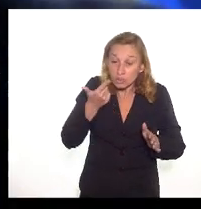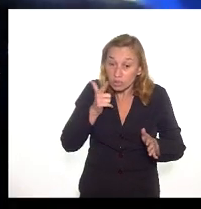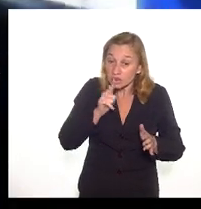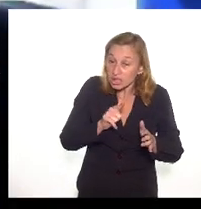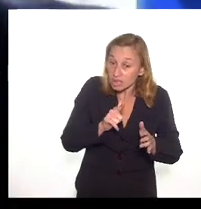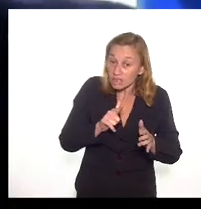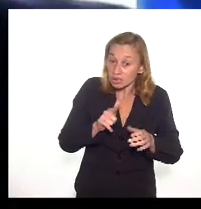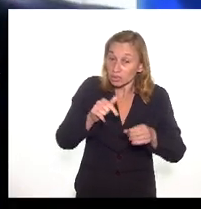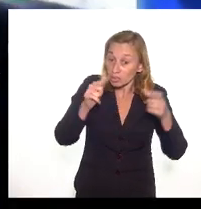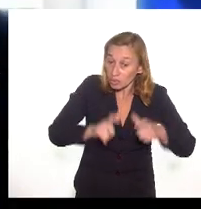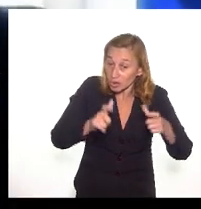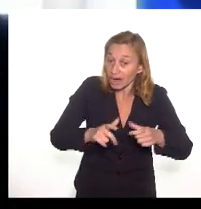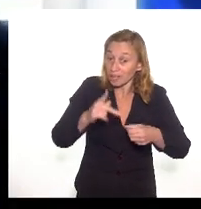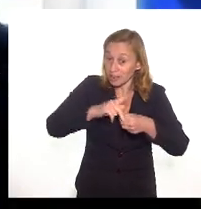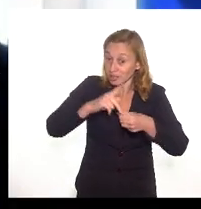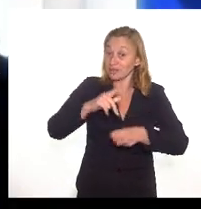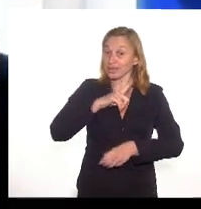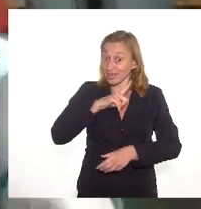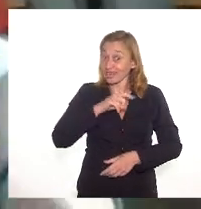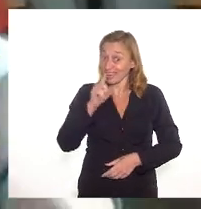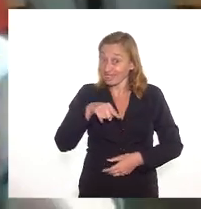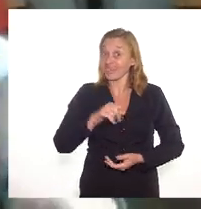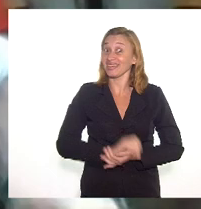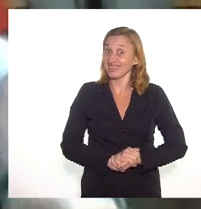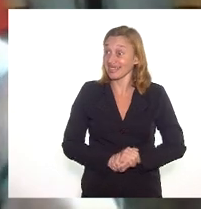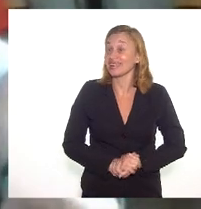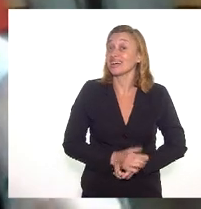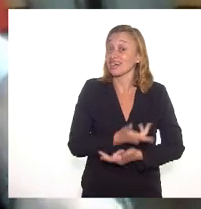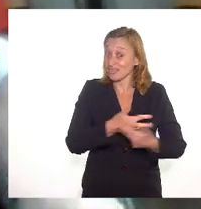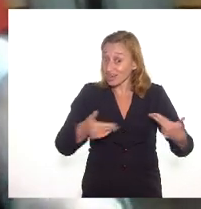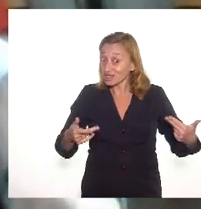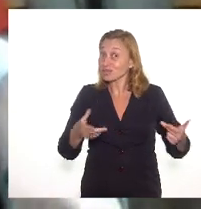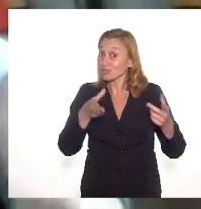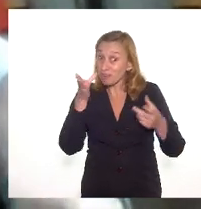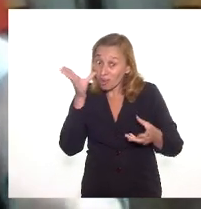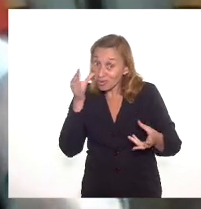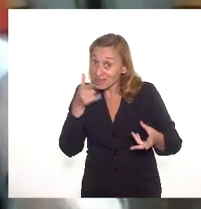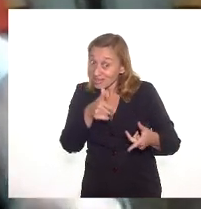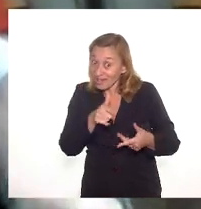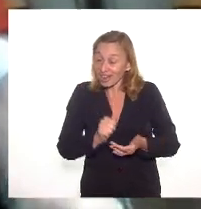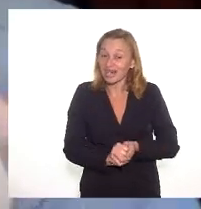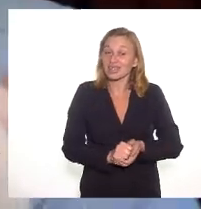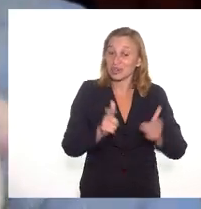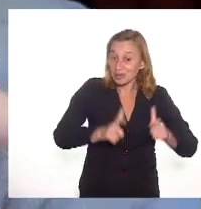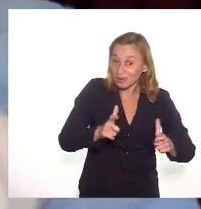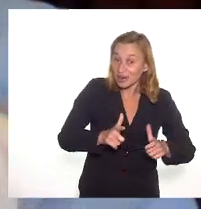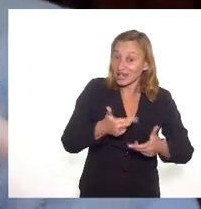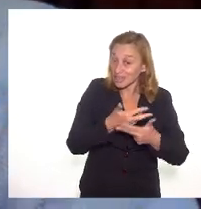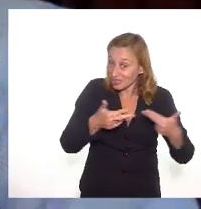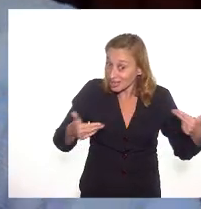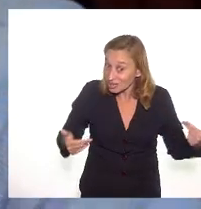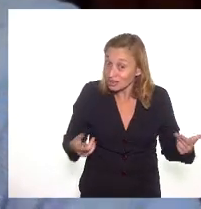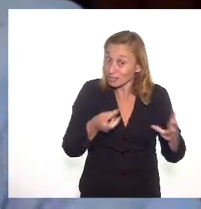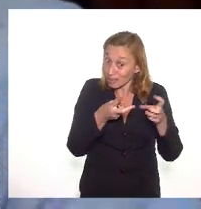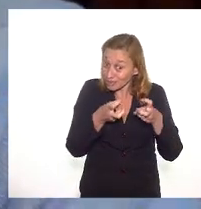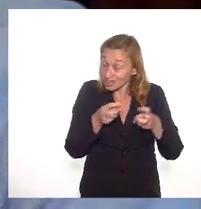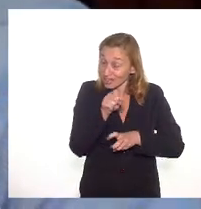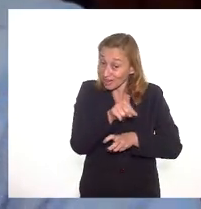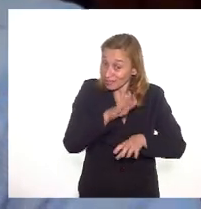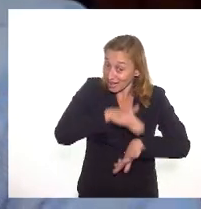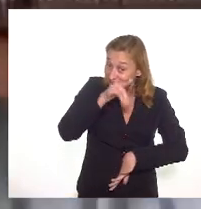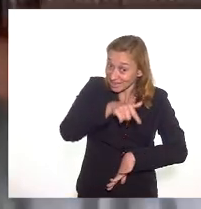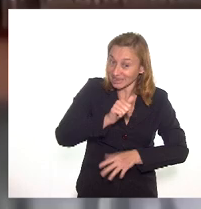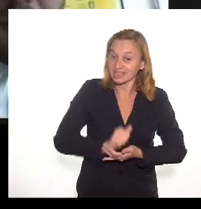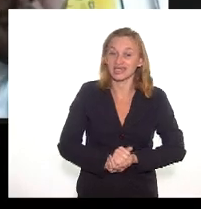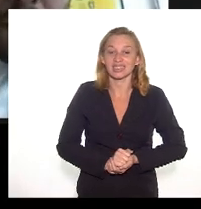tem petróleo, hein? Muito, hein? Presidente. Furamos um poço que tem petróleo, é isso aí. Presidente, o Capitério